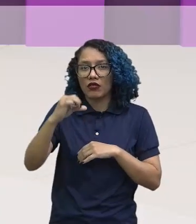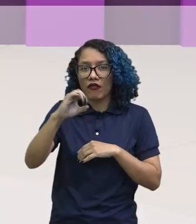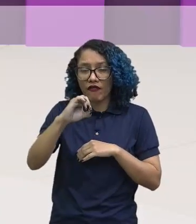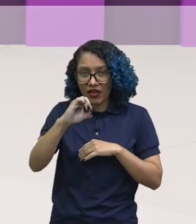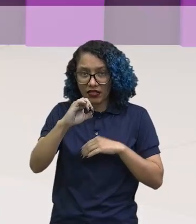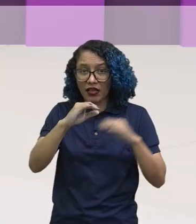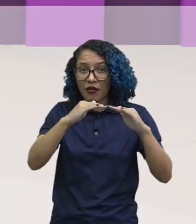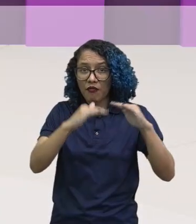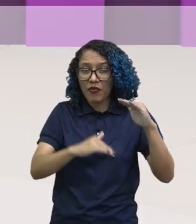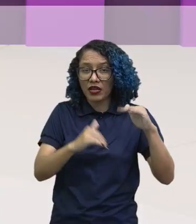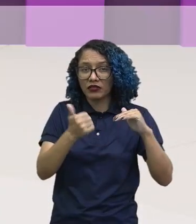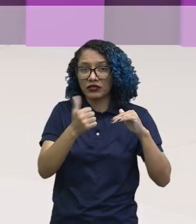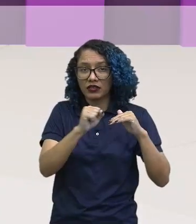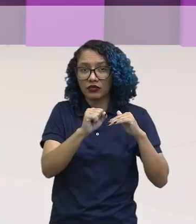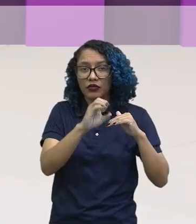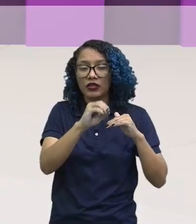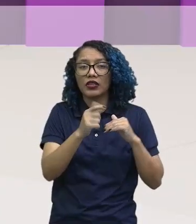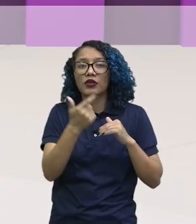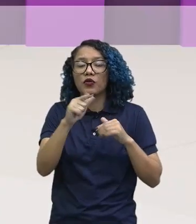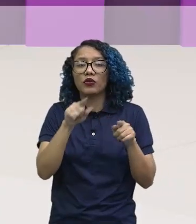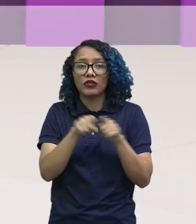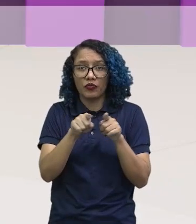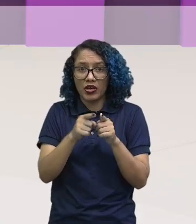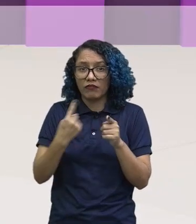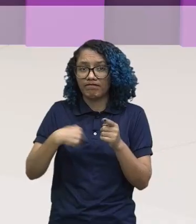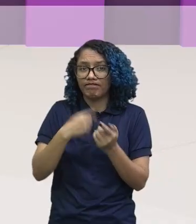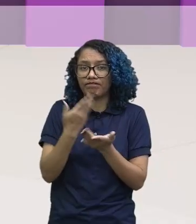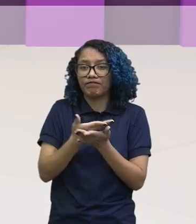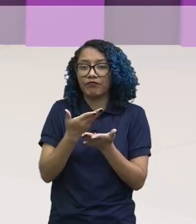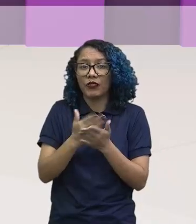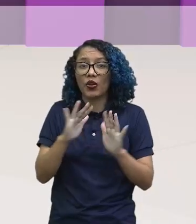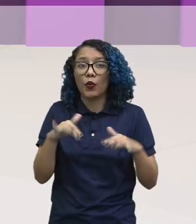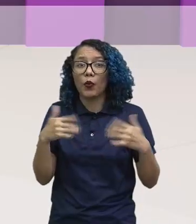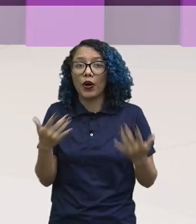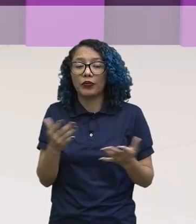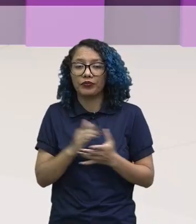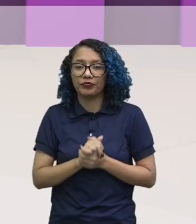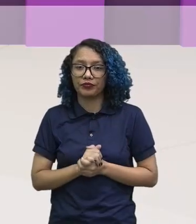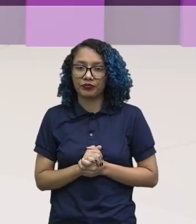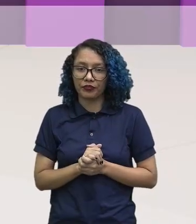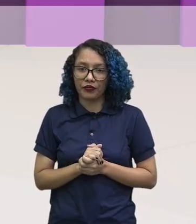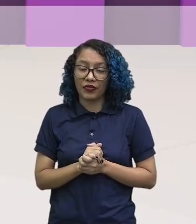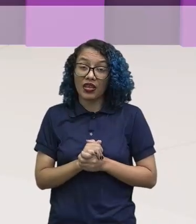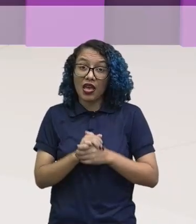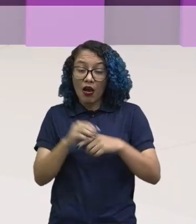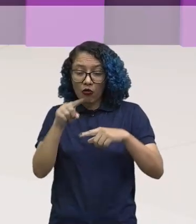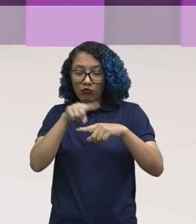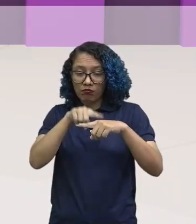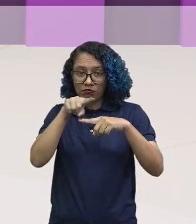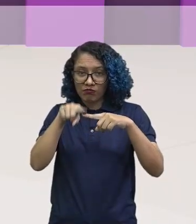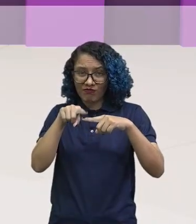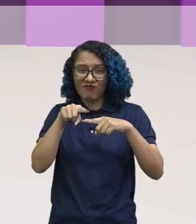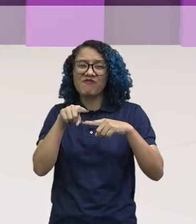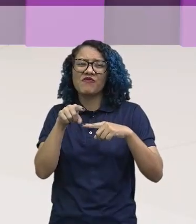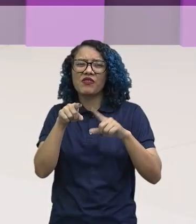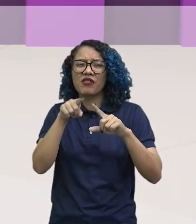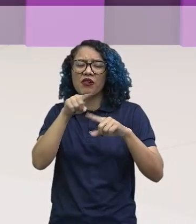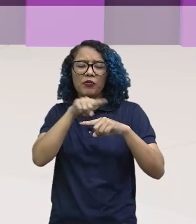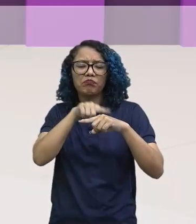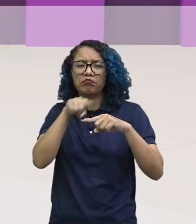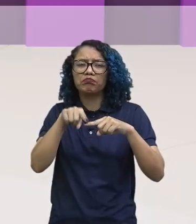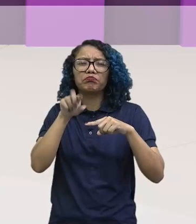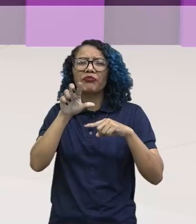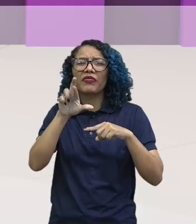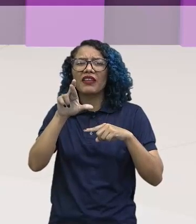Lembra? Mas tem um ângulo também que eu vou te chamar a atenção que não vou abordar nessa aula, que é o que nós chamamos de ângulo raso. O que é um ângulo raso mesmo,